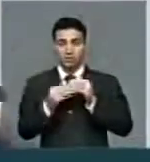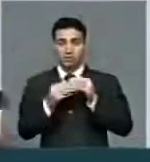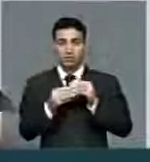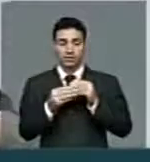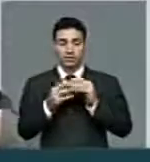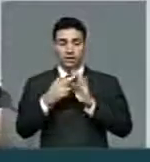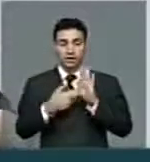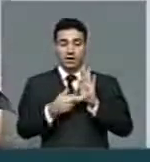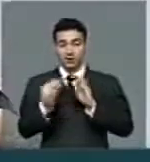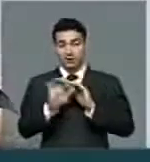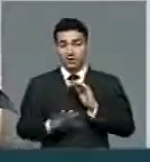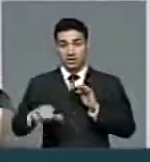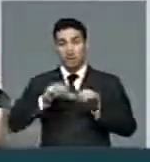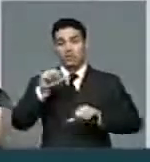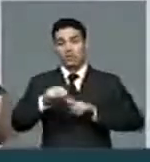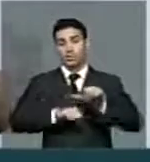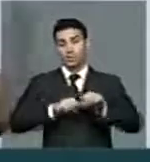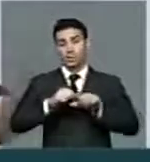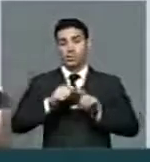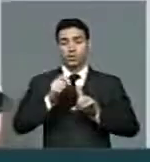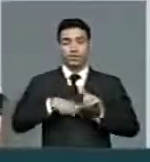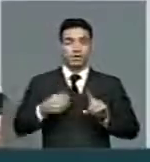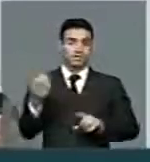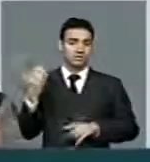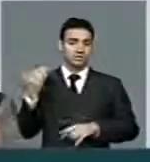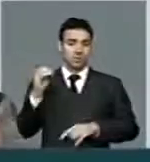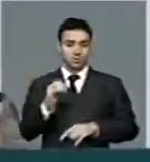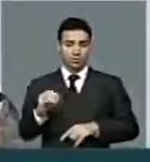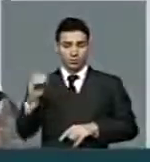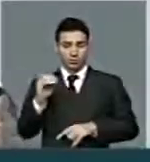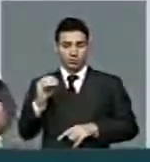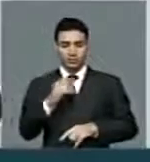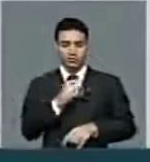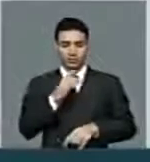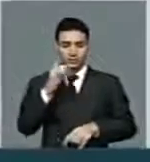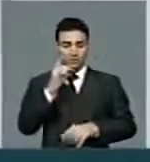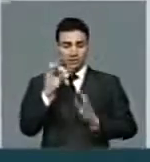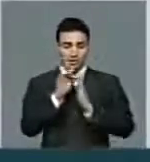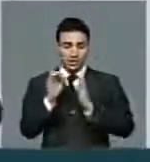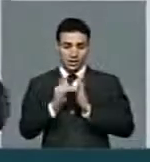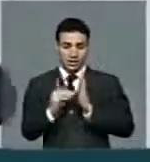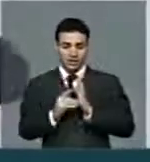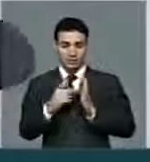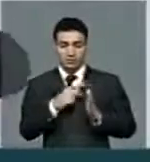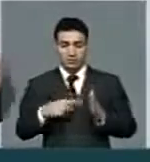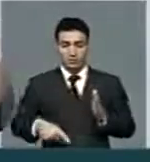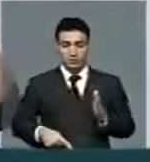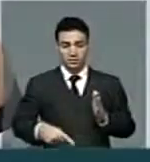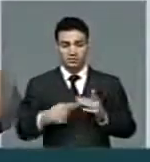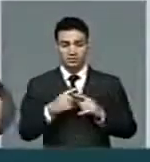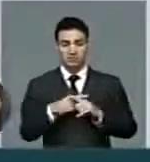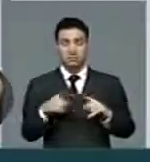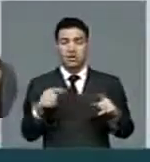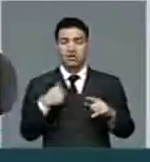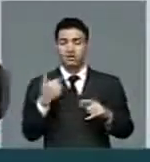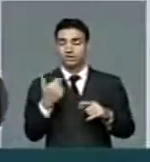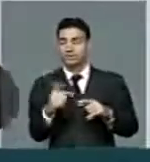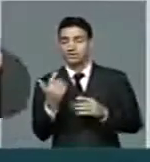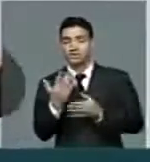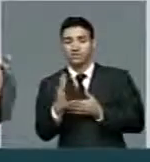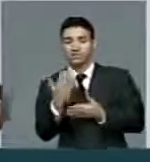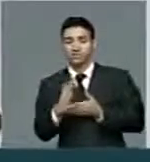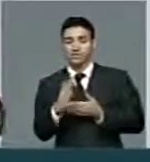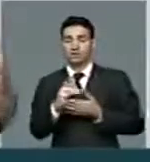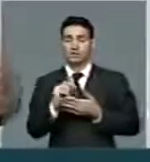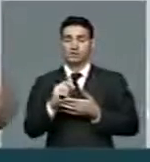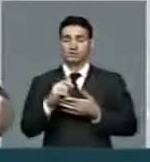gerais foram dadas em outubro. Está lá o decreto da presidenta. Tá? Normas complementares e não tem nada de que esteja